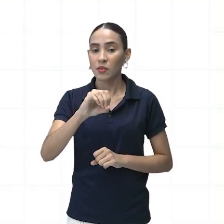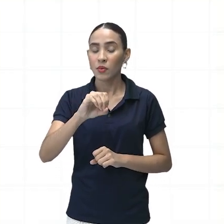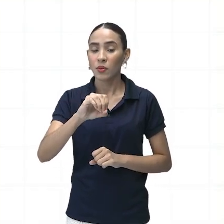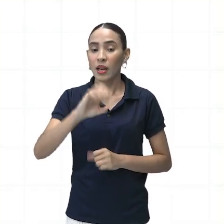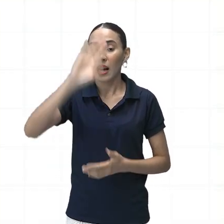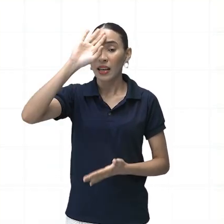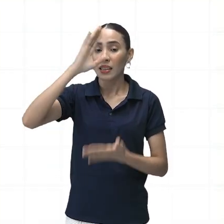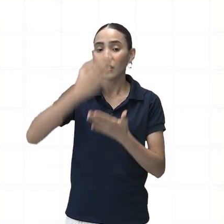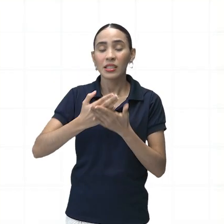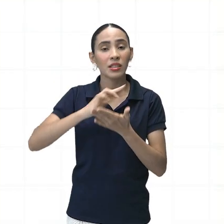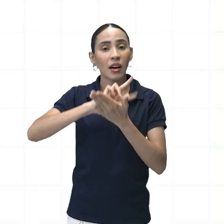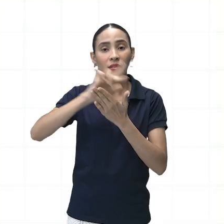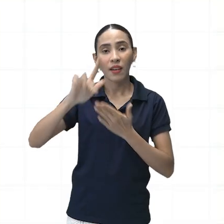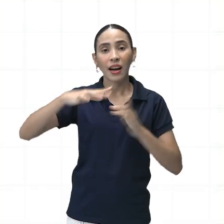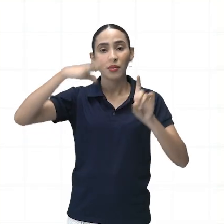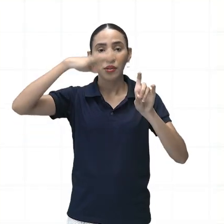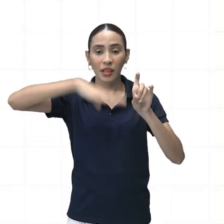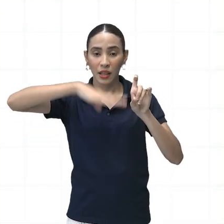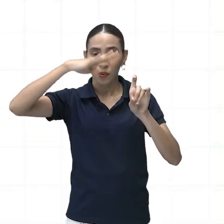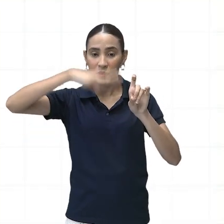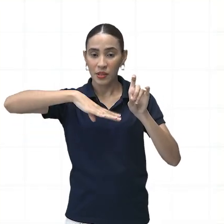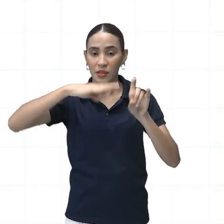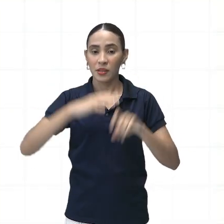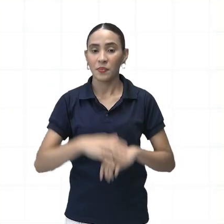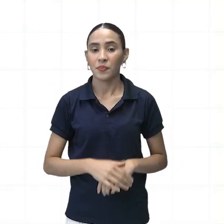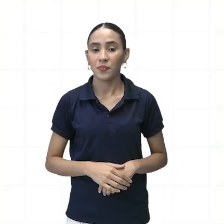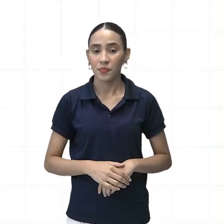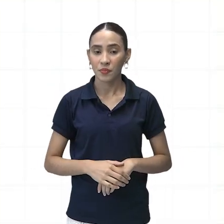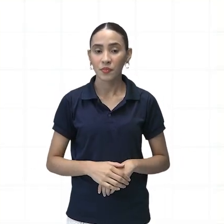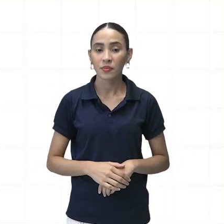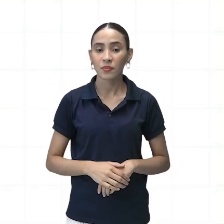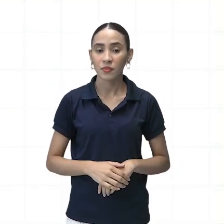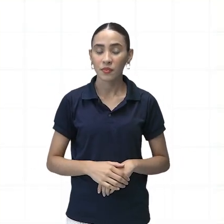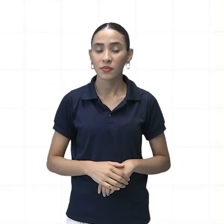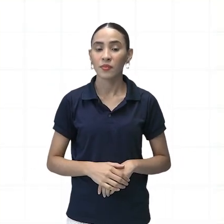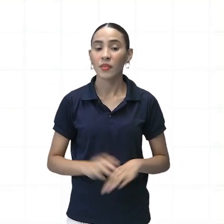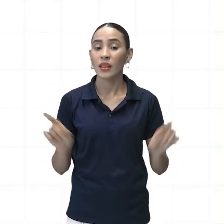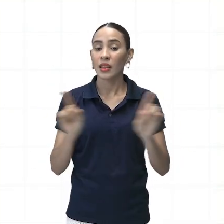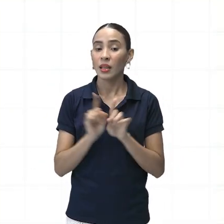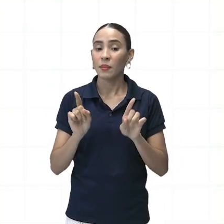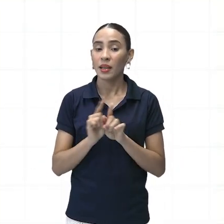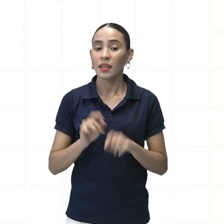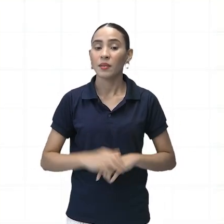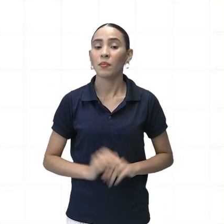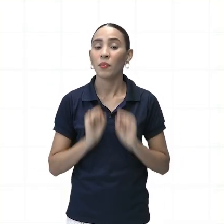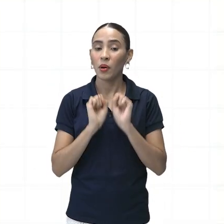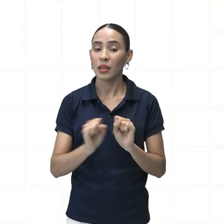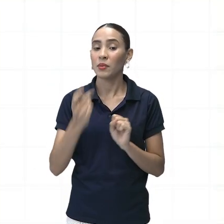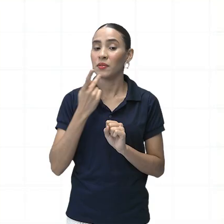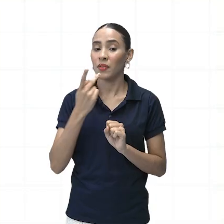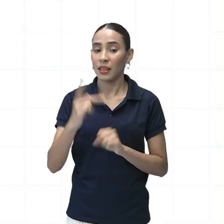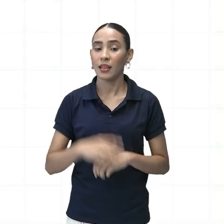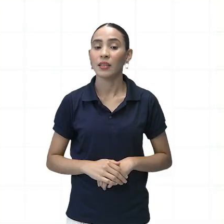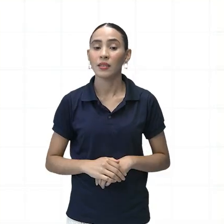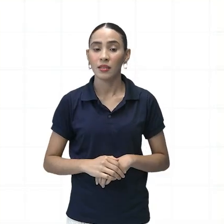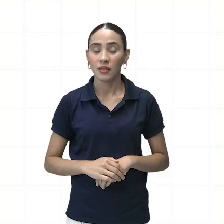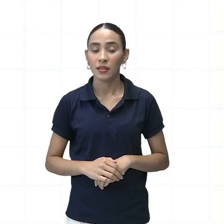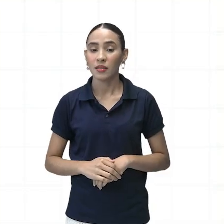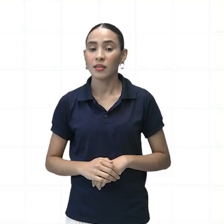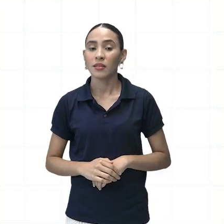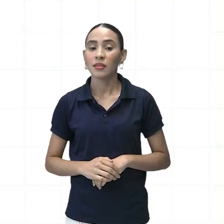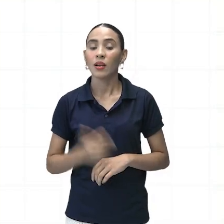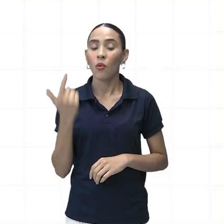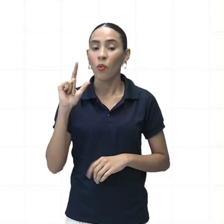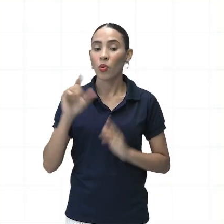politeísmo, que é a crença em vários deuses. E também podemos dizer também